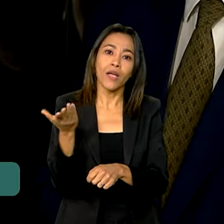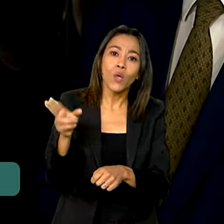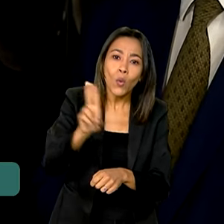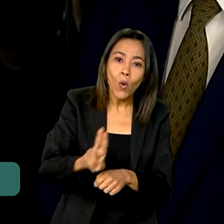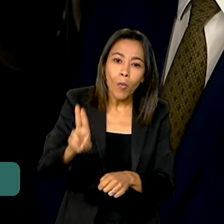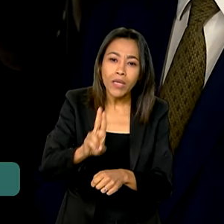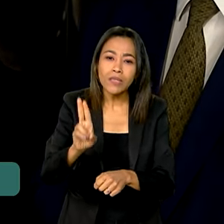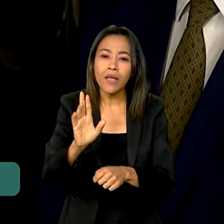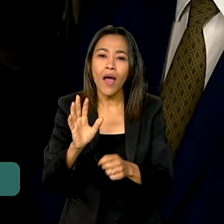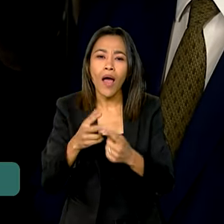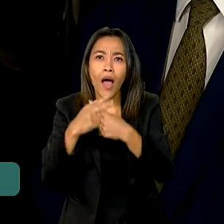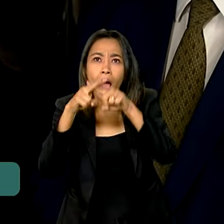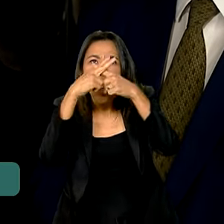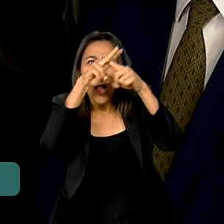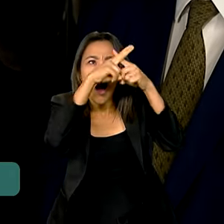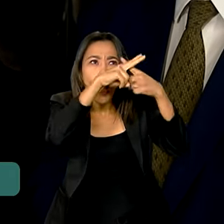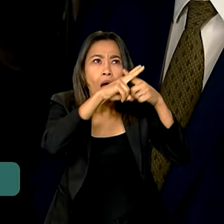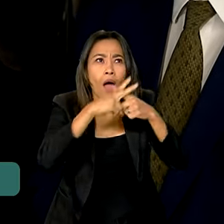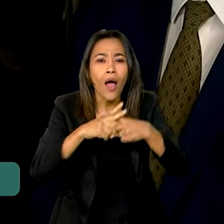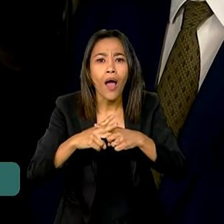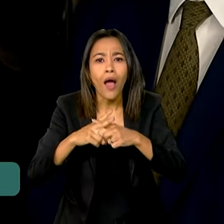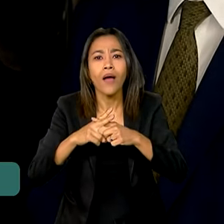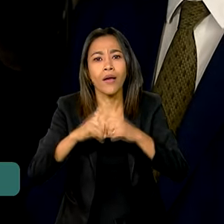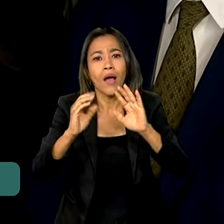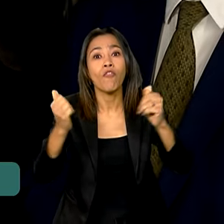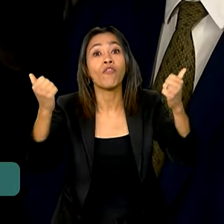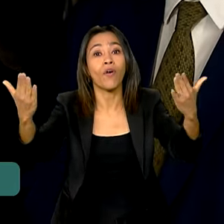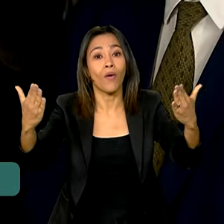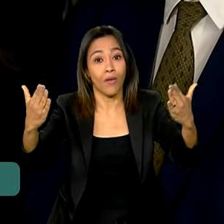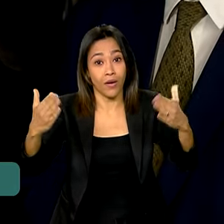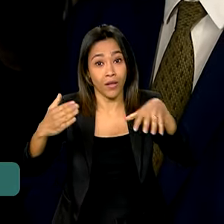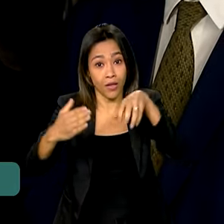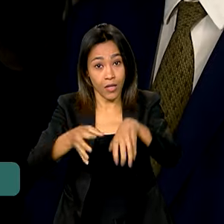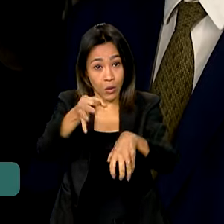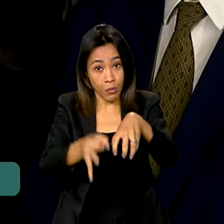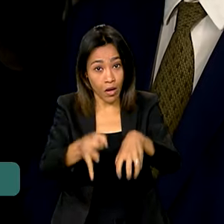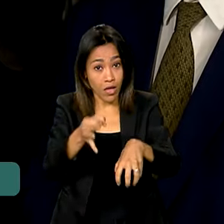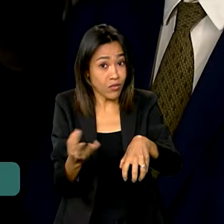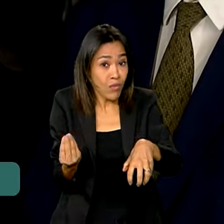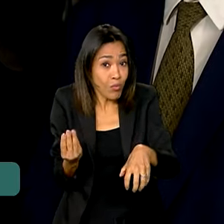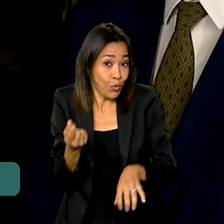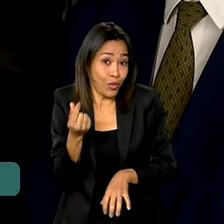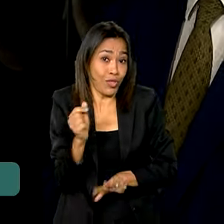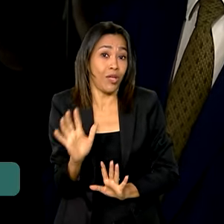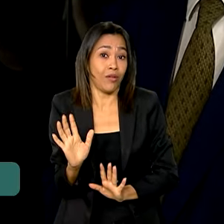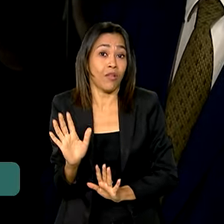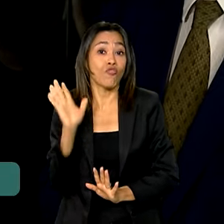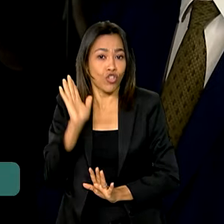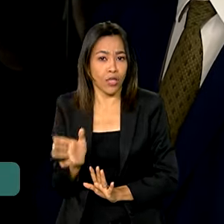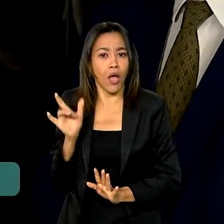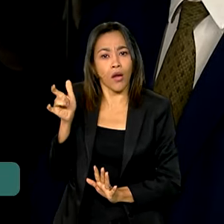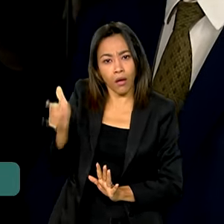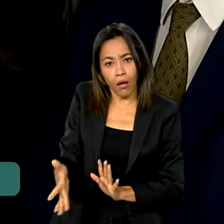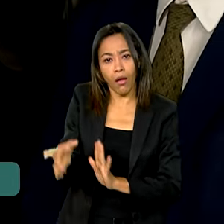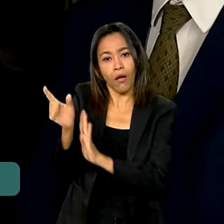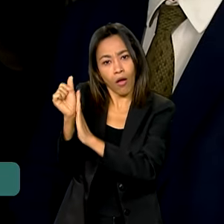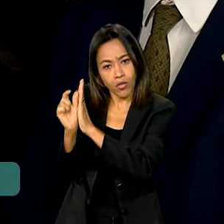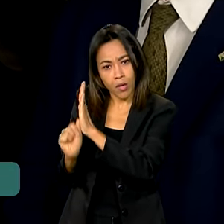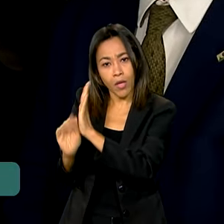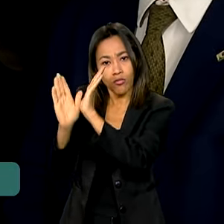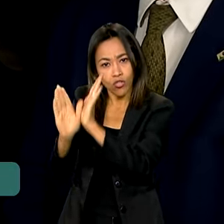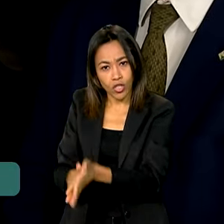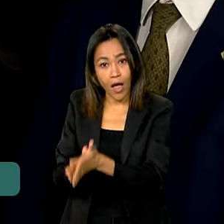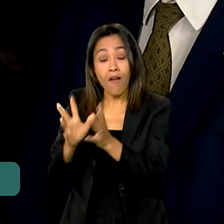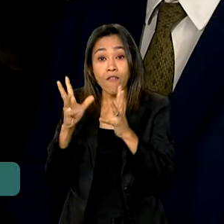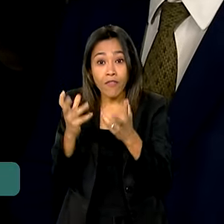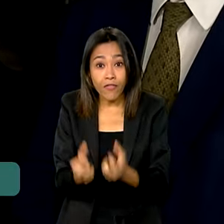externa. Portanto, é um dinheiro que não é muito vultoso, que já está no nosso orçamento. Vamos recuperar os jardins